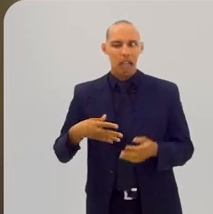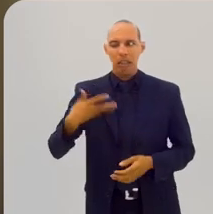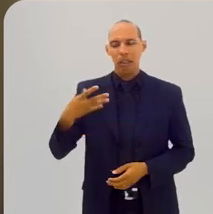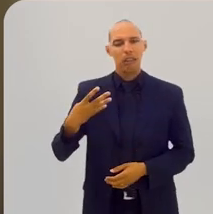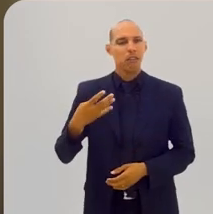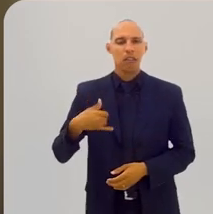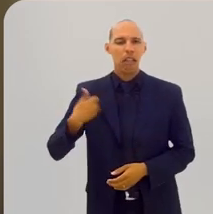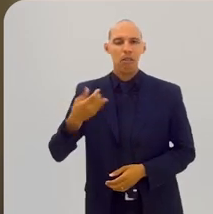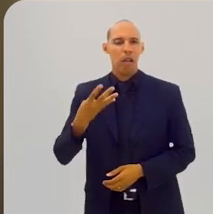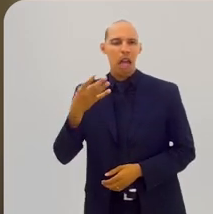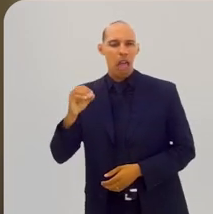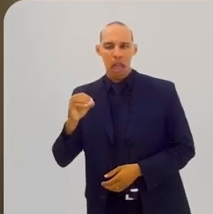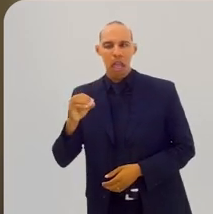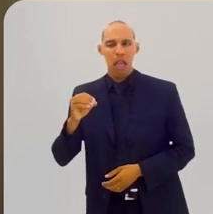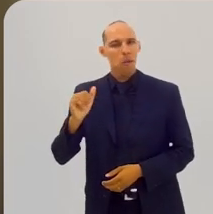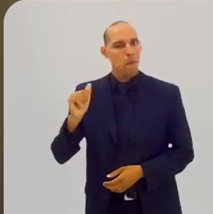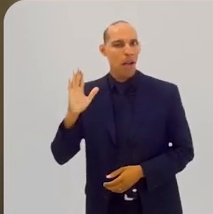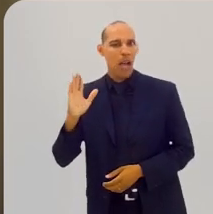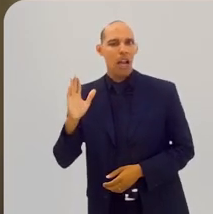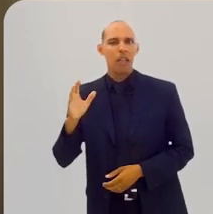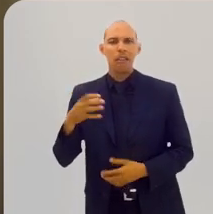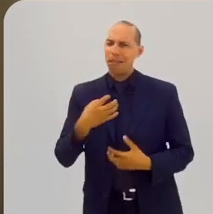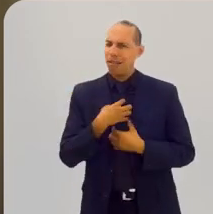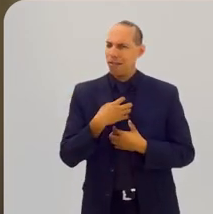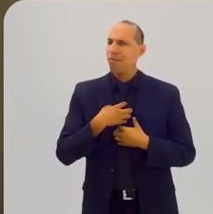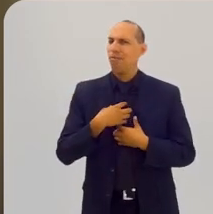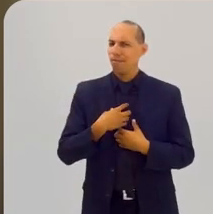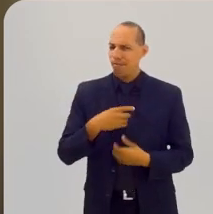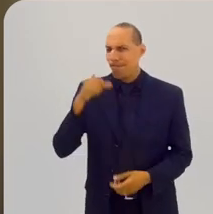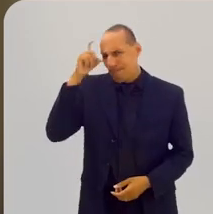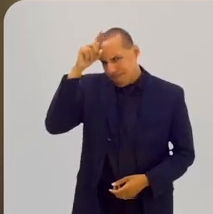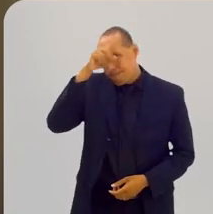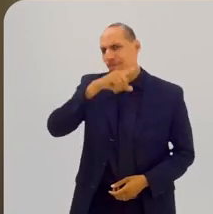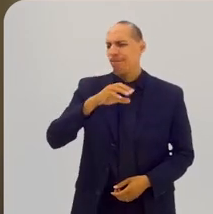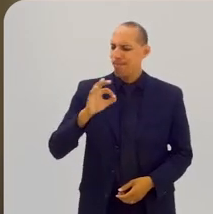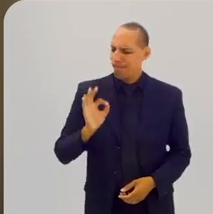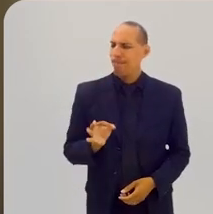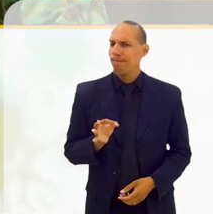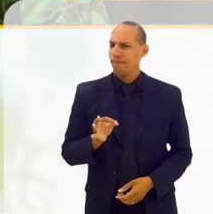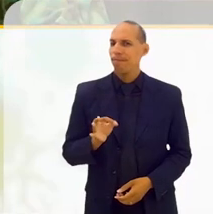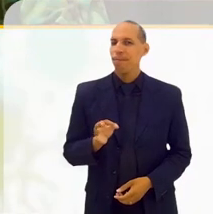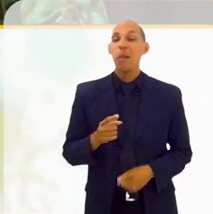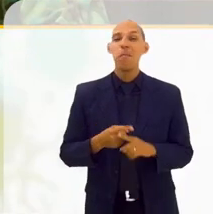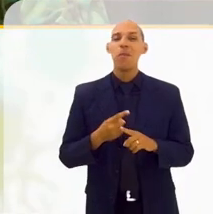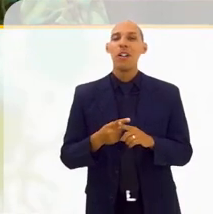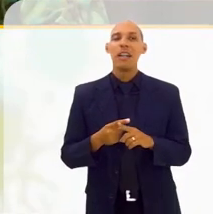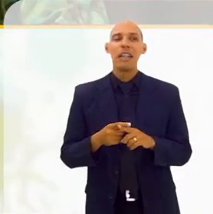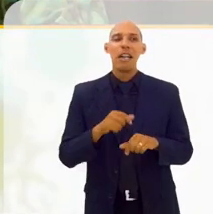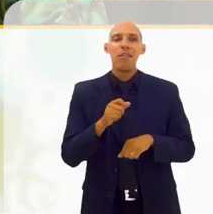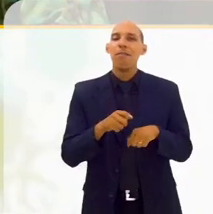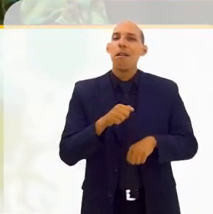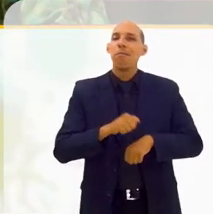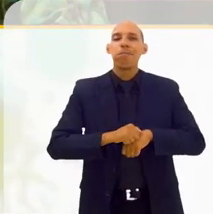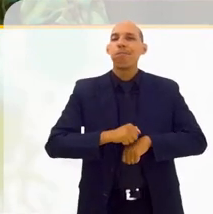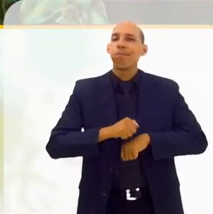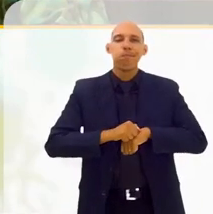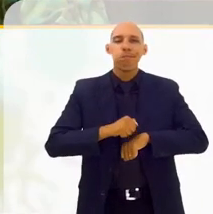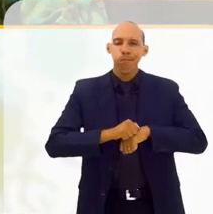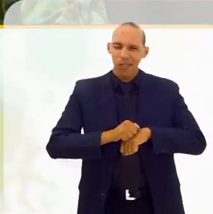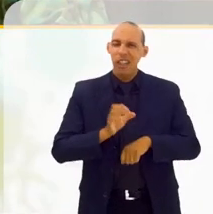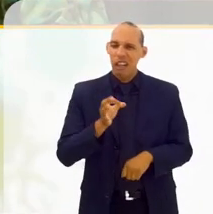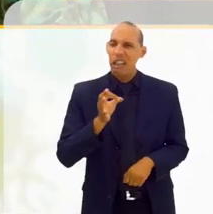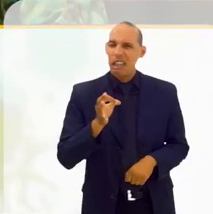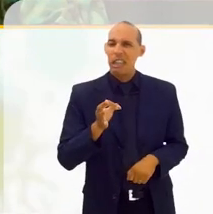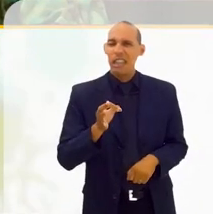já com 40 anos 40 e poucos eu acho que deve ser muito difícil deve ser muito difícil que causou meio